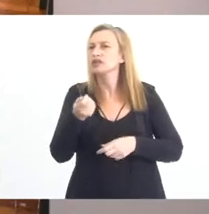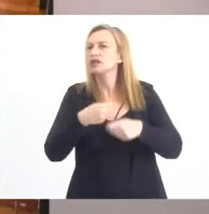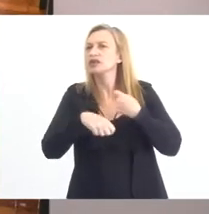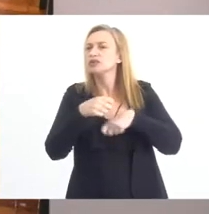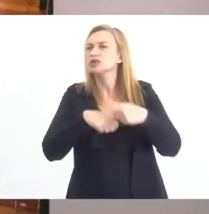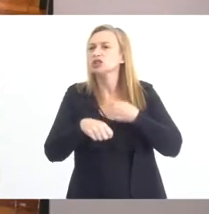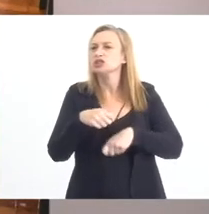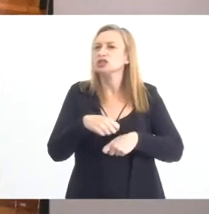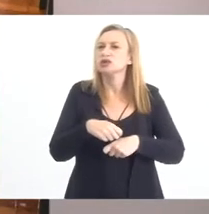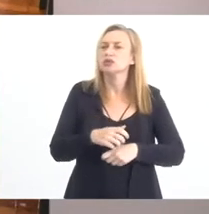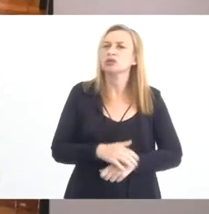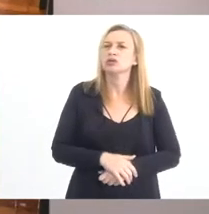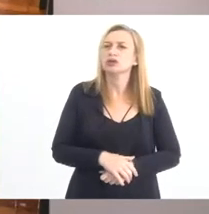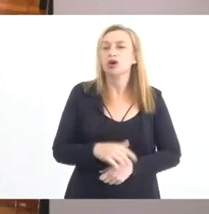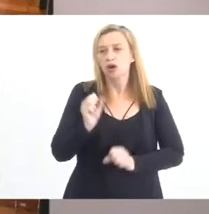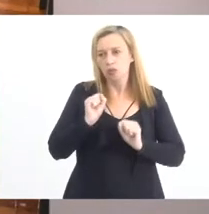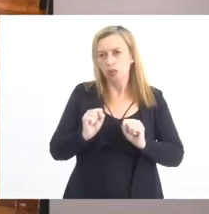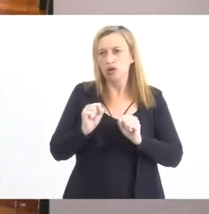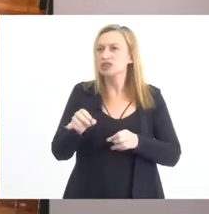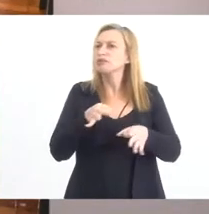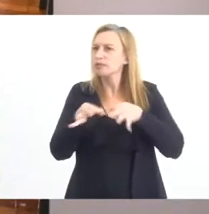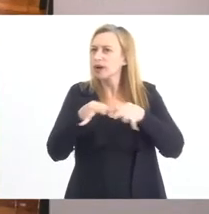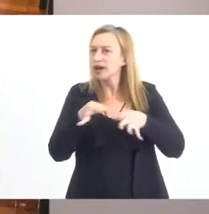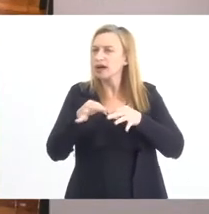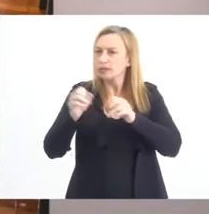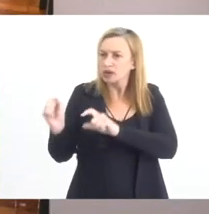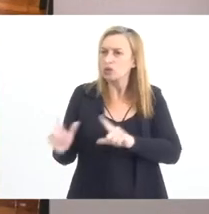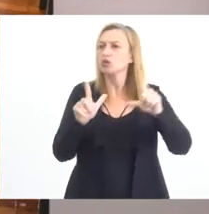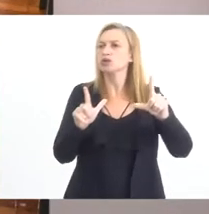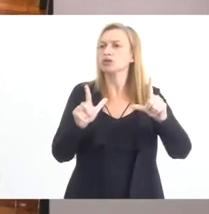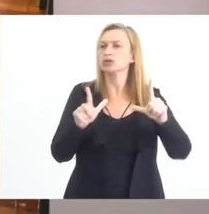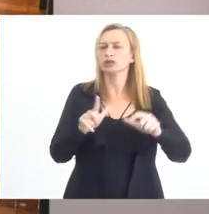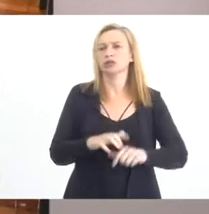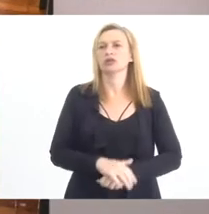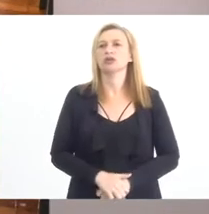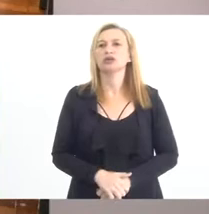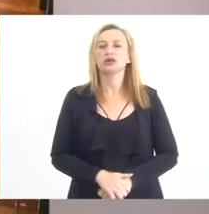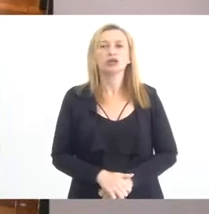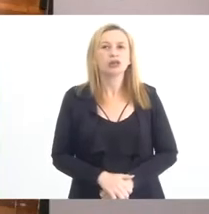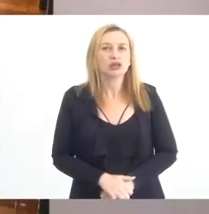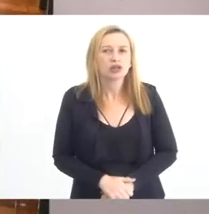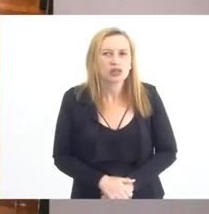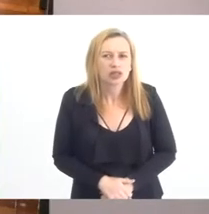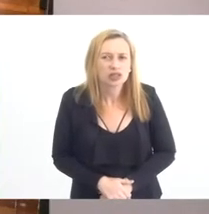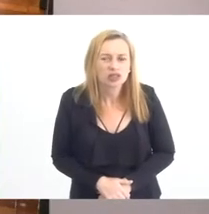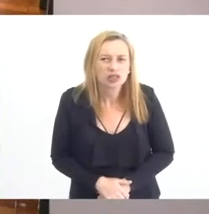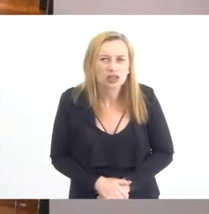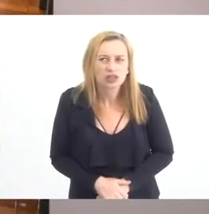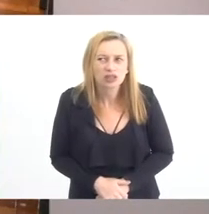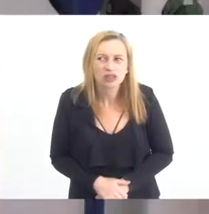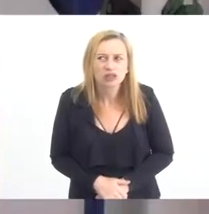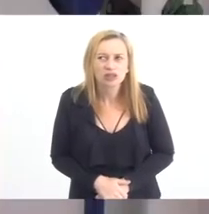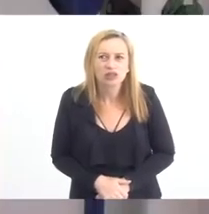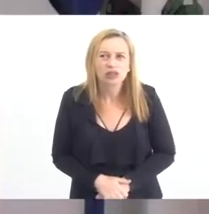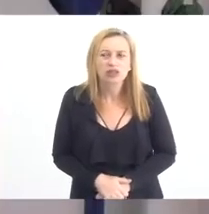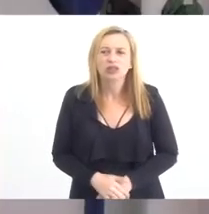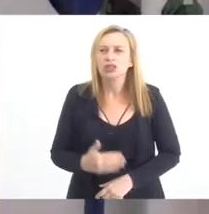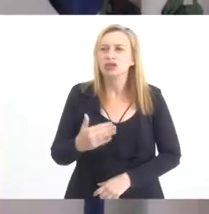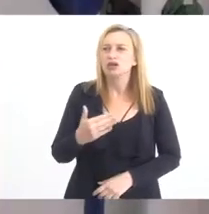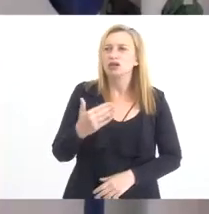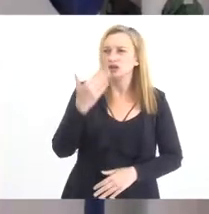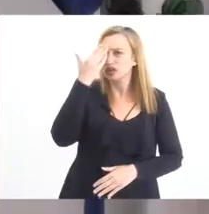administração possa se preparar para colocar no ar. Beleza, a gente vai colocar aqui no ar. Bom dia a todos e